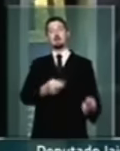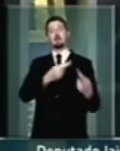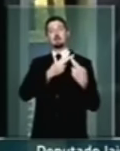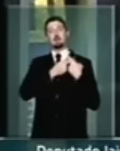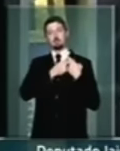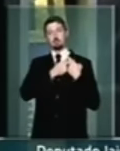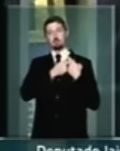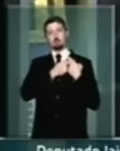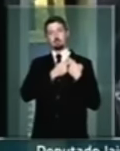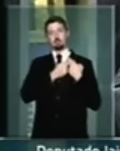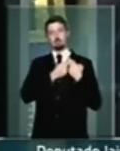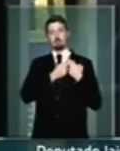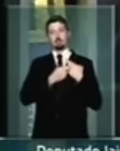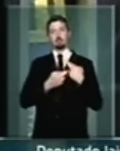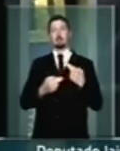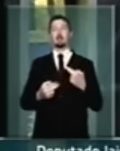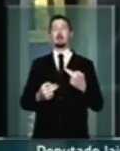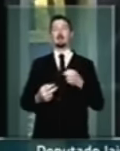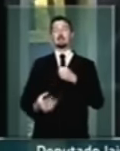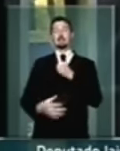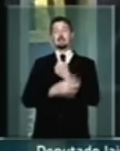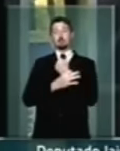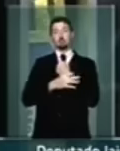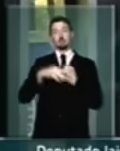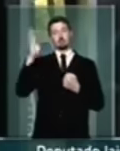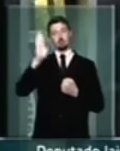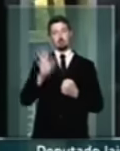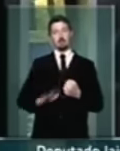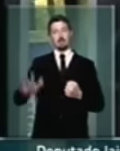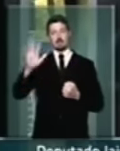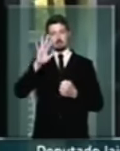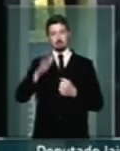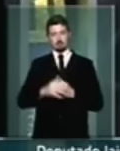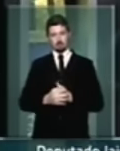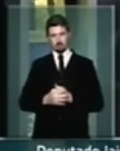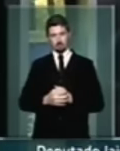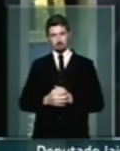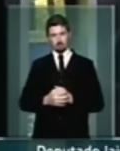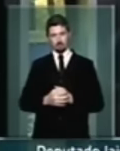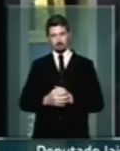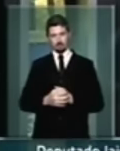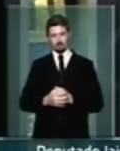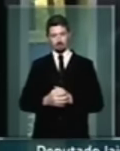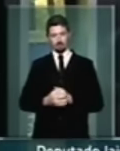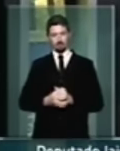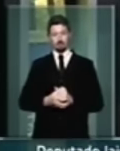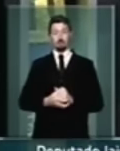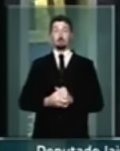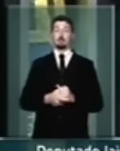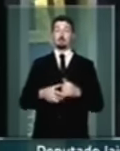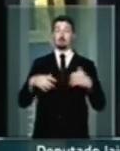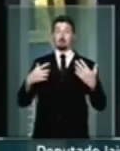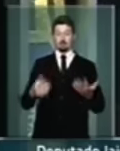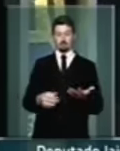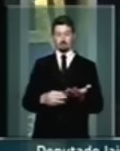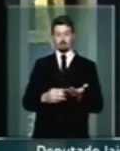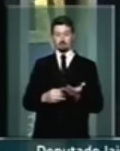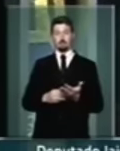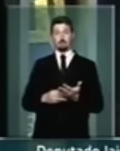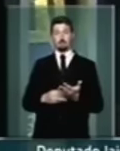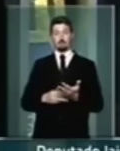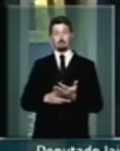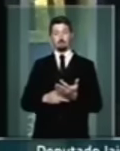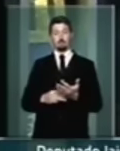responsabilidade da integridade do nosso território, da soberania nacional. Logicamente, ela